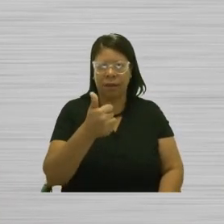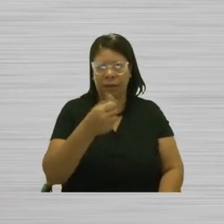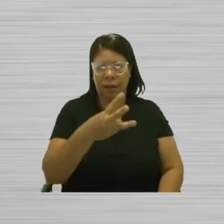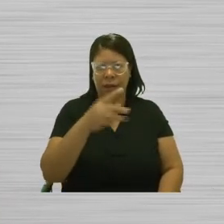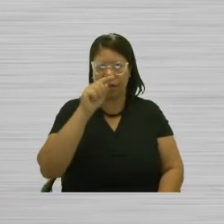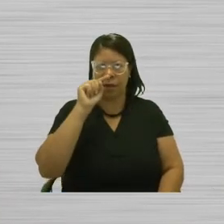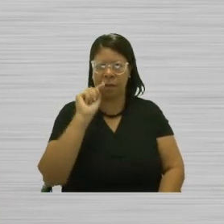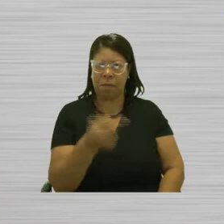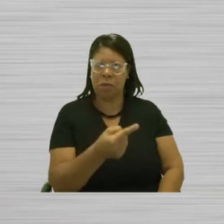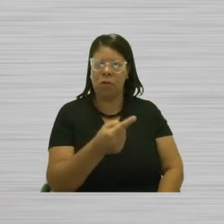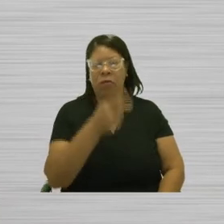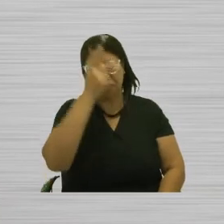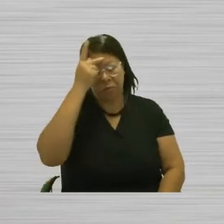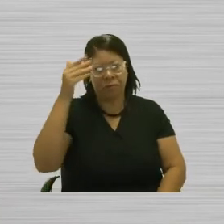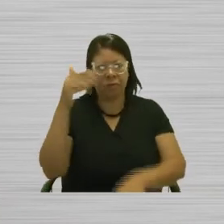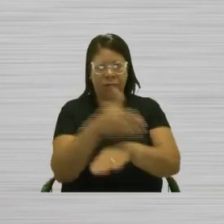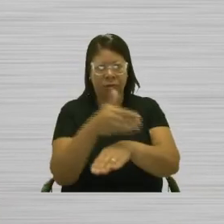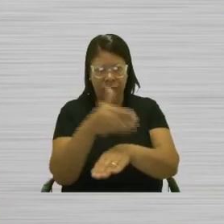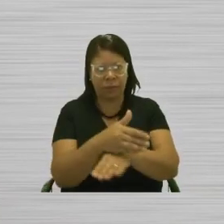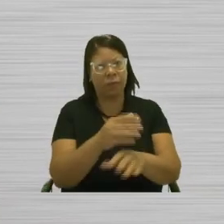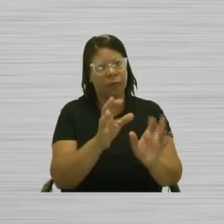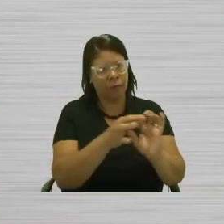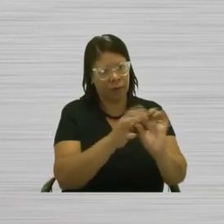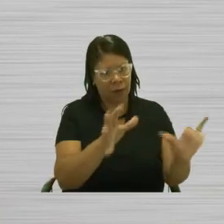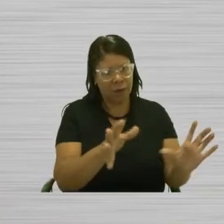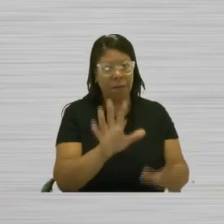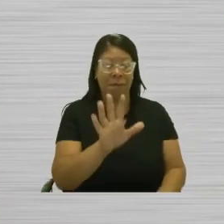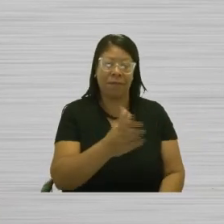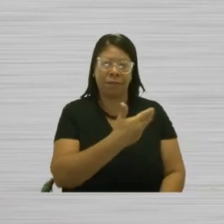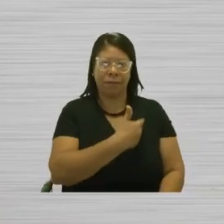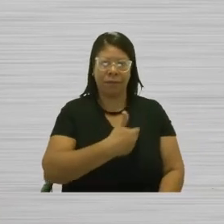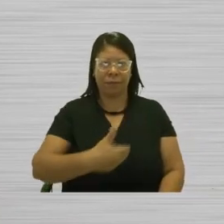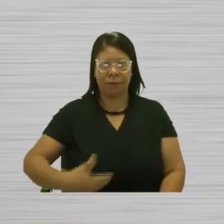13.352 consultas ofertadas. E o Estado,